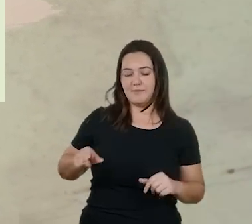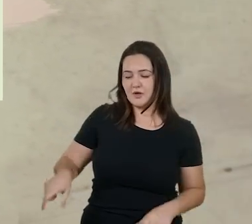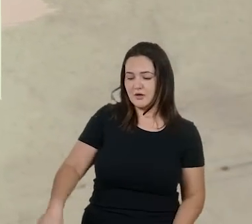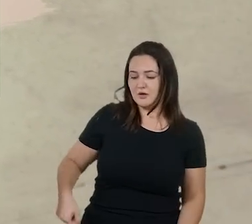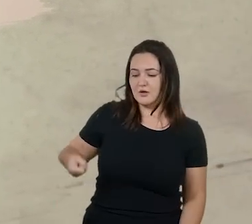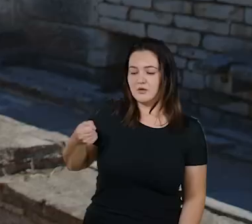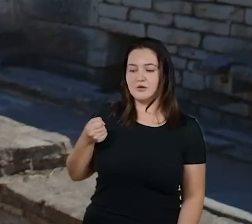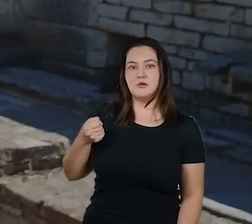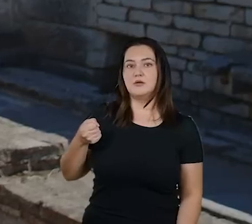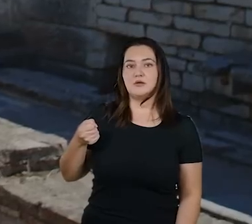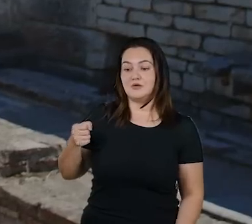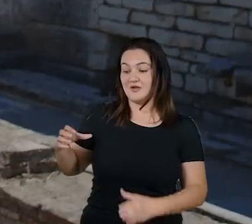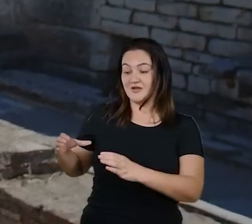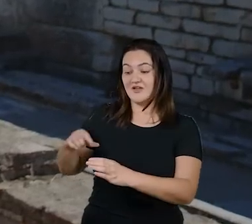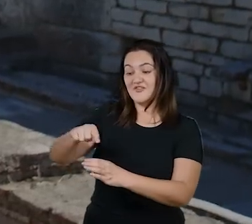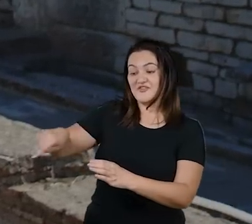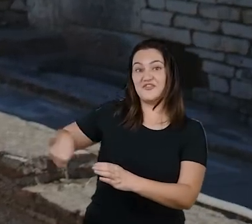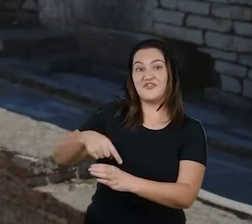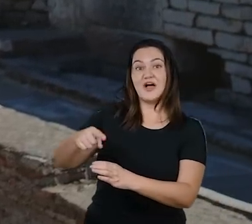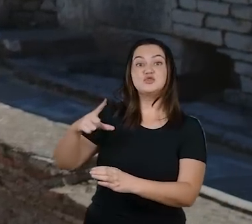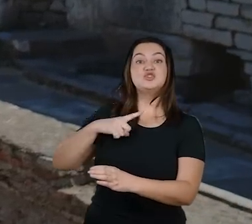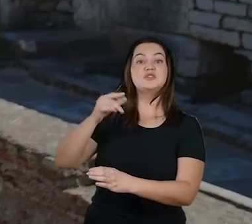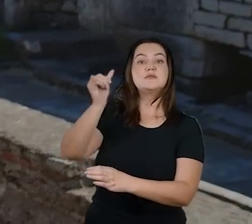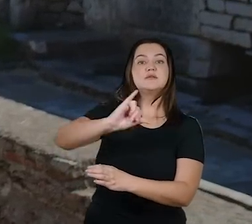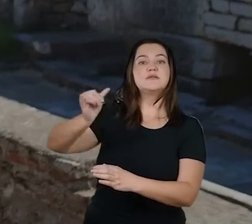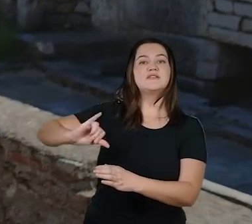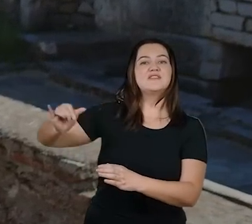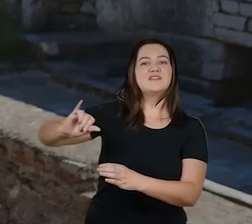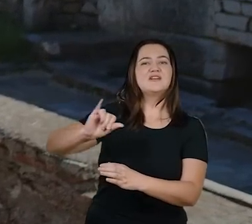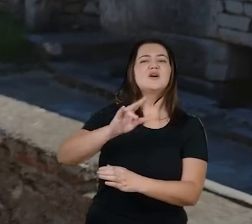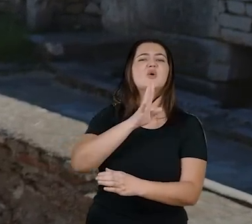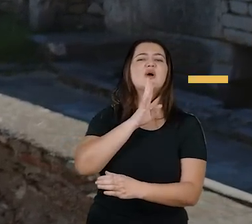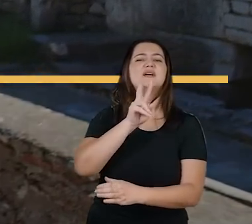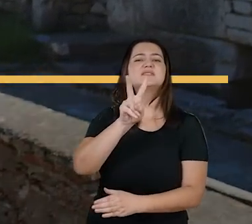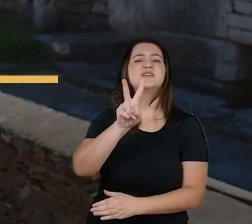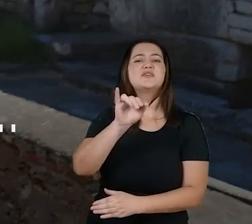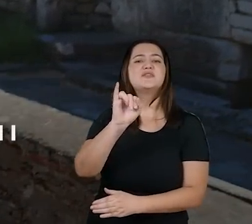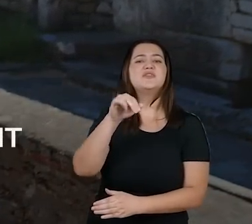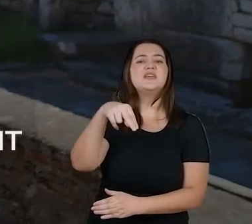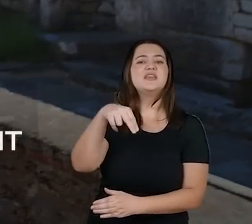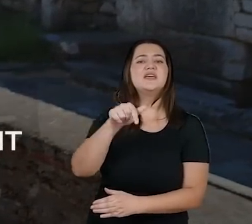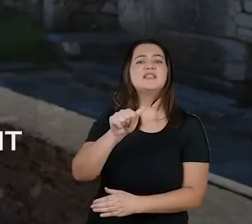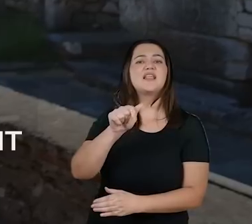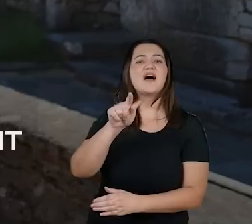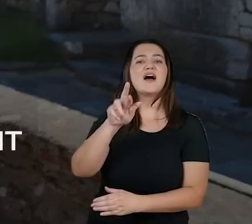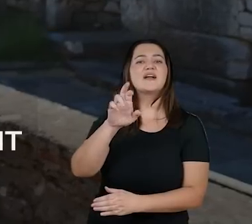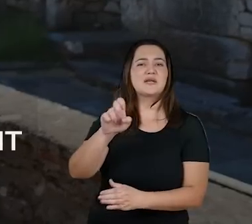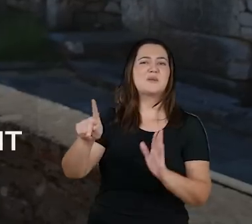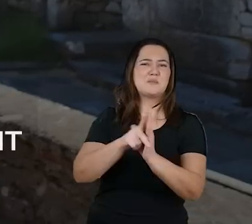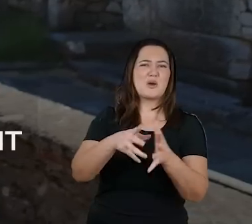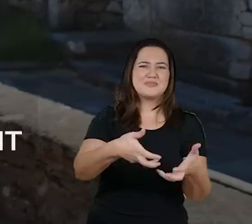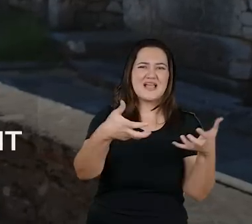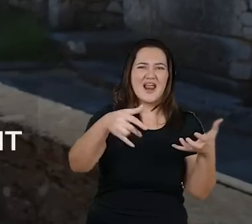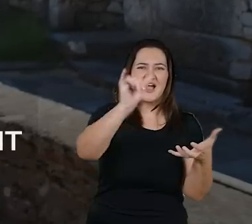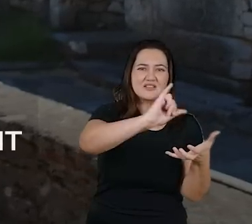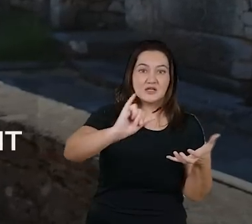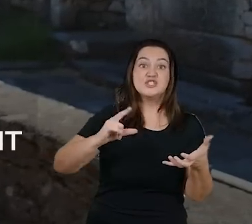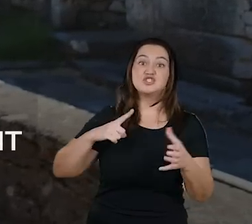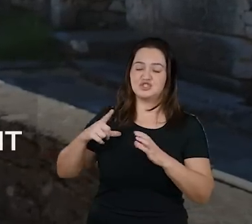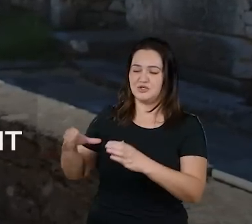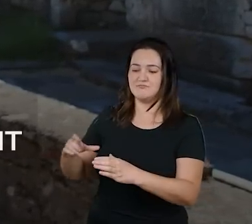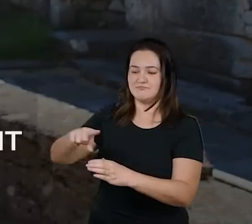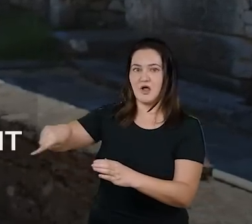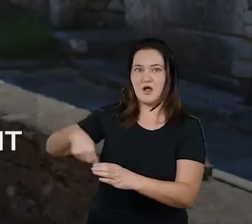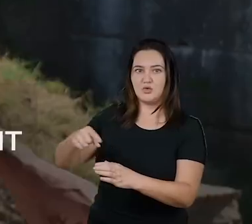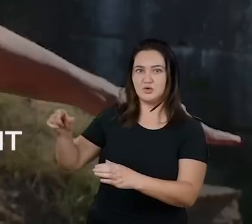de vinagre. Você vai entender daqui a pouquinho o porquê do vinagre. Então, quando a pessoa terminava de usar o sanitário, ele pegava aquela